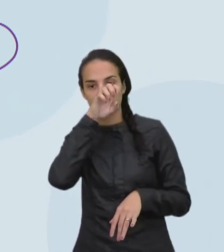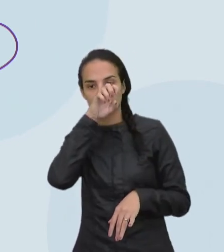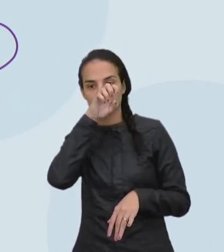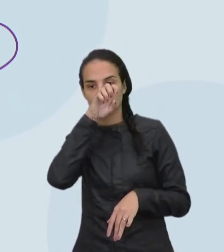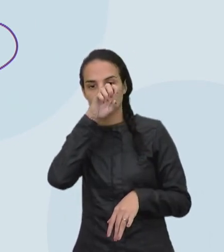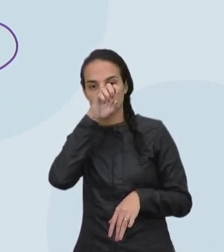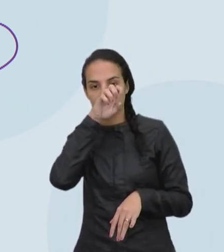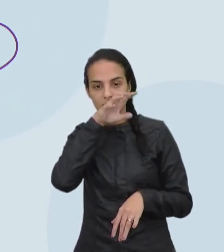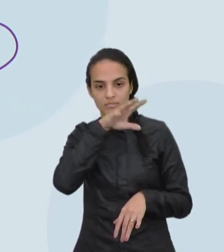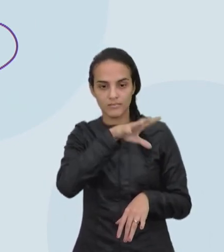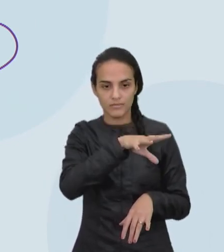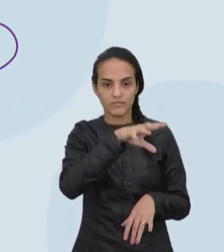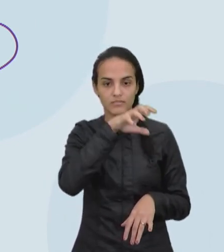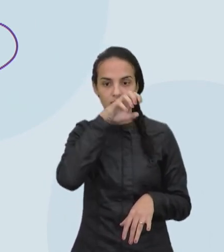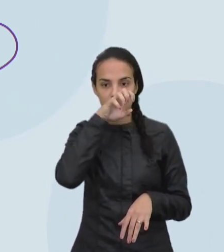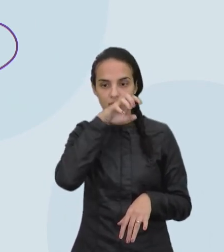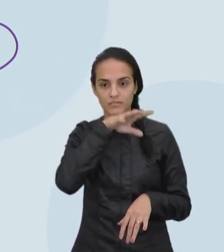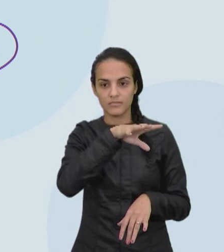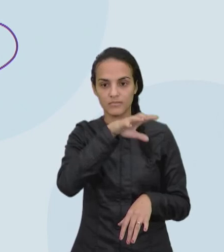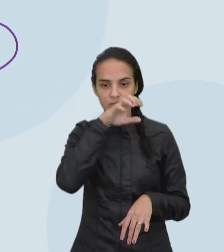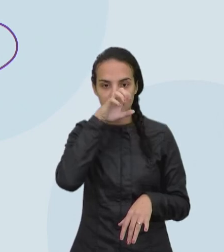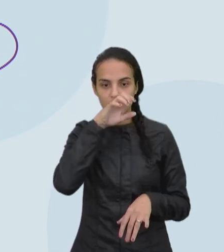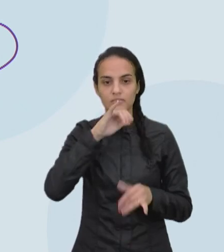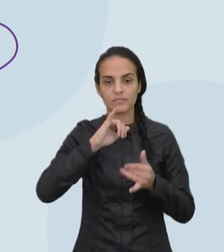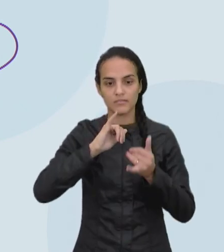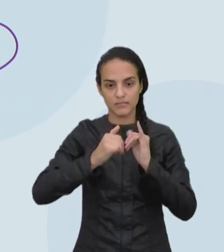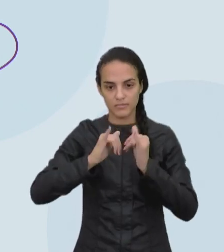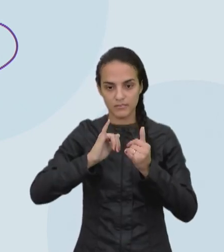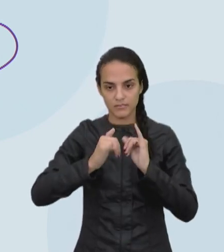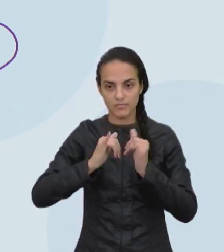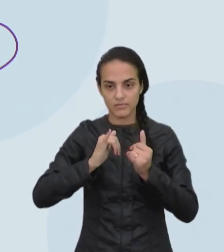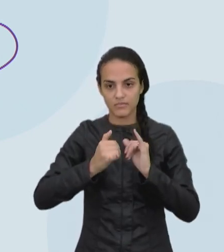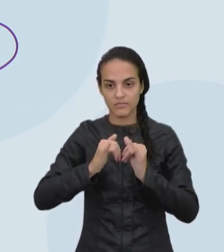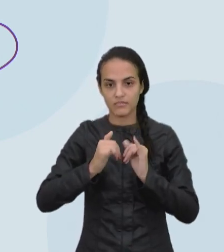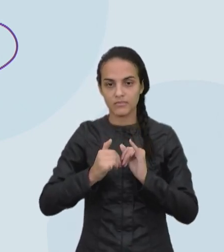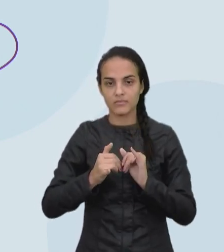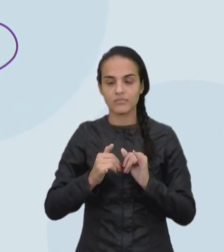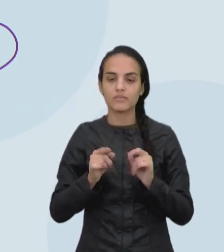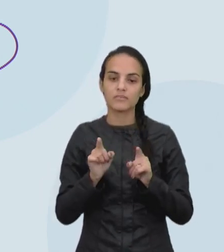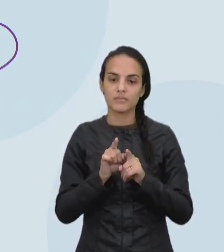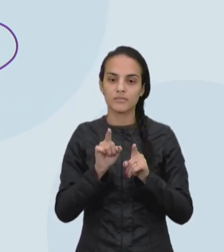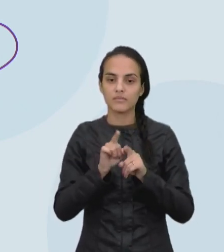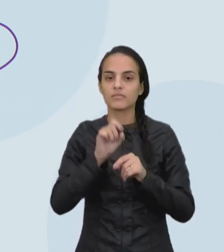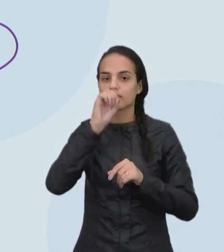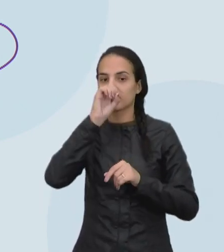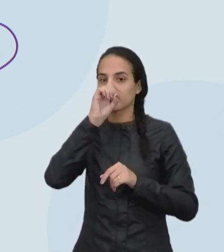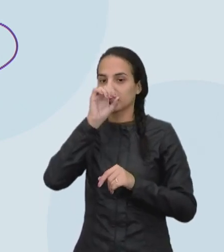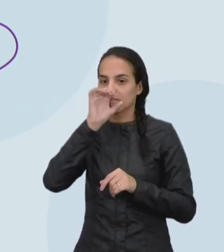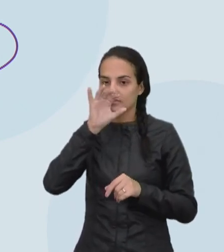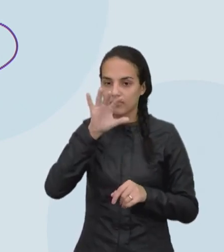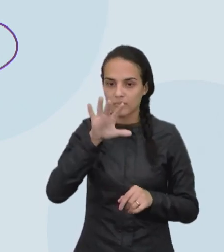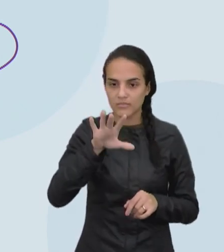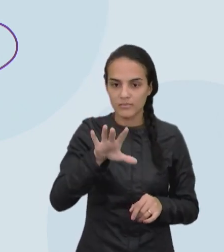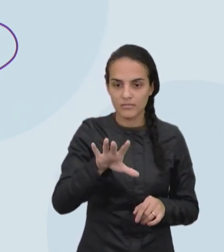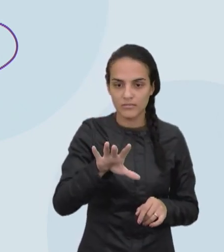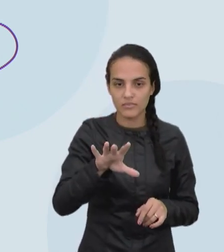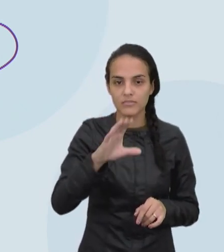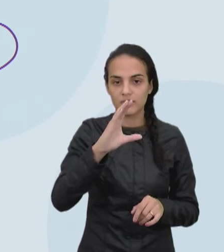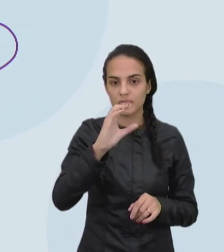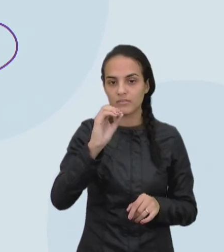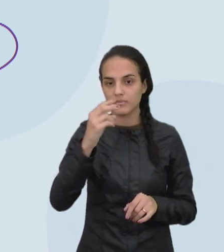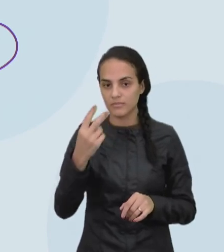oxigênio, um pouco de energia que tem por aí, e devolve CO2. Então, enquanto só tem